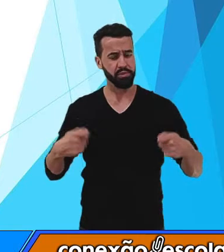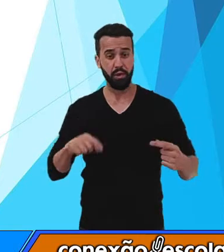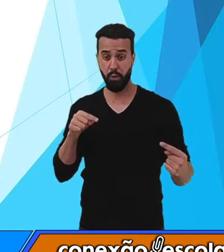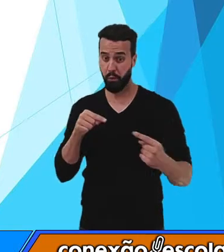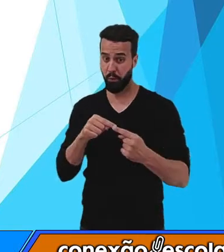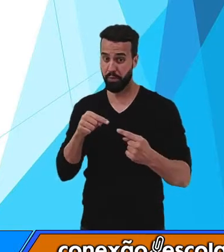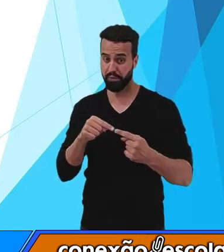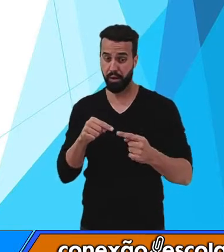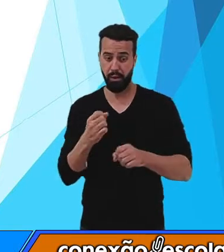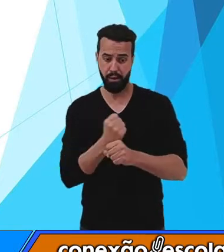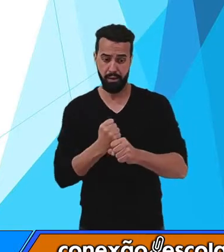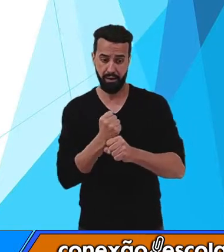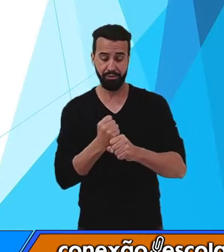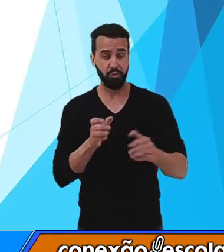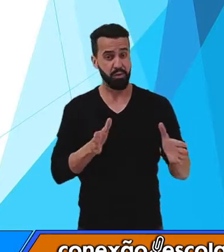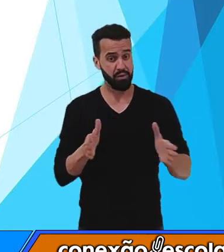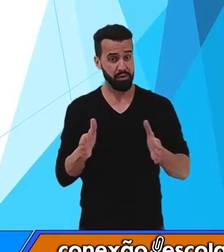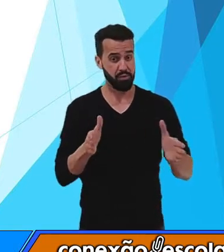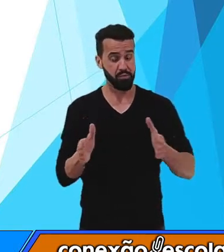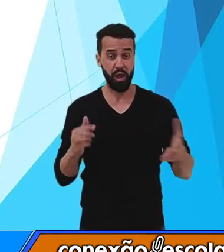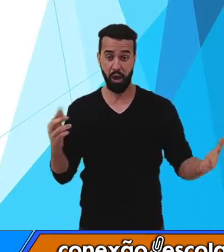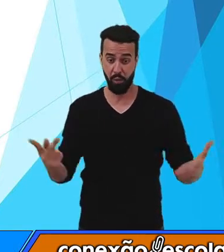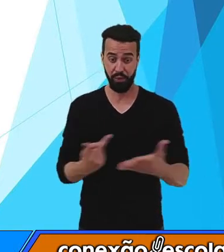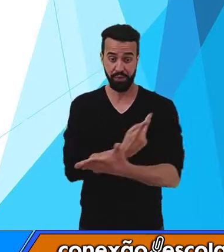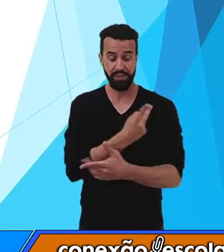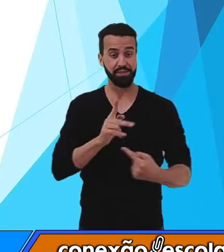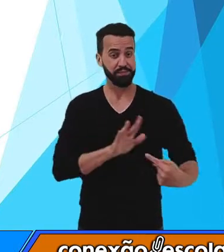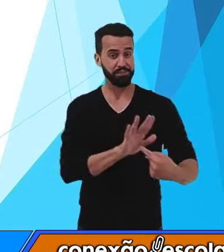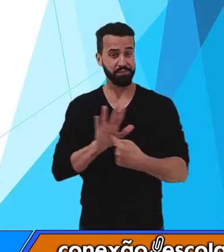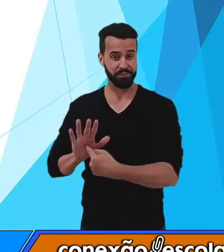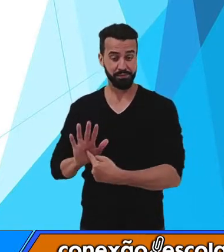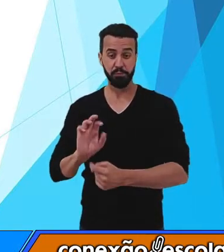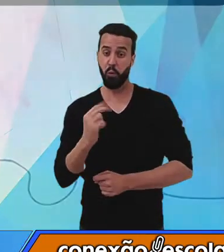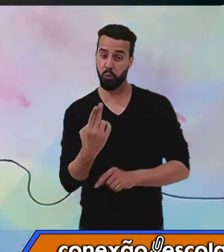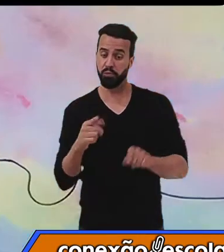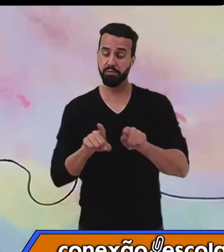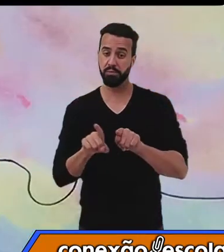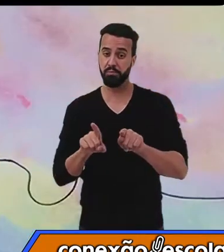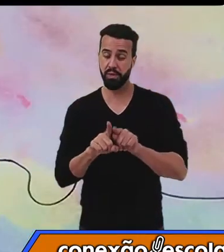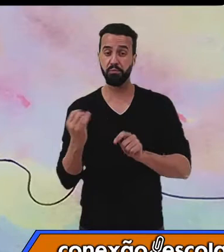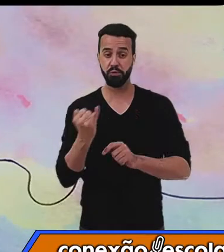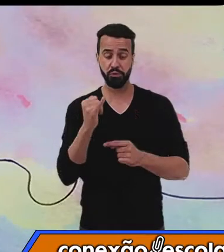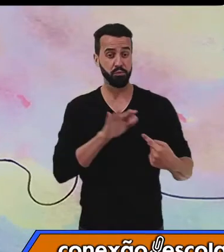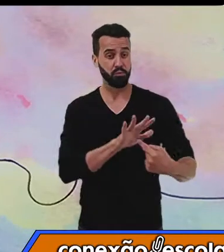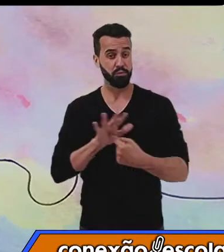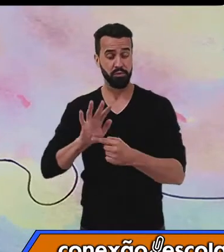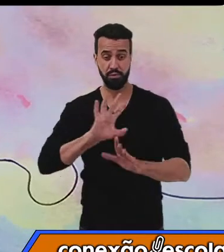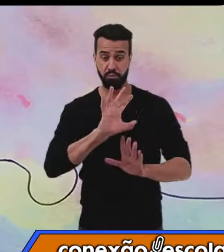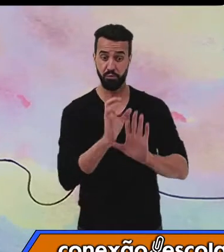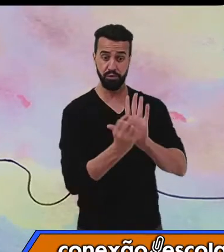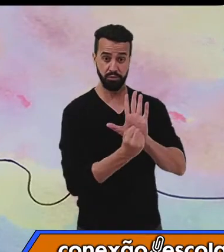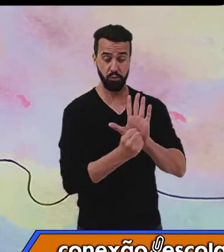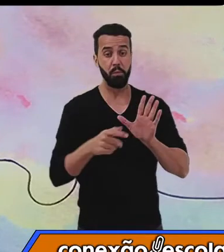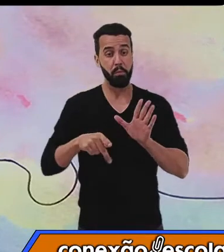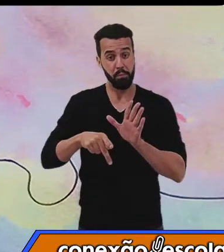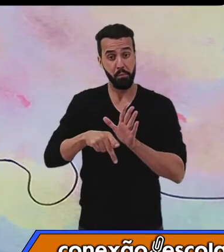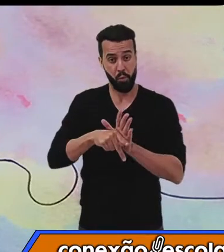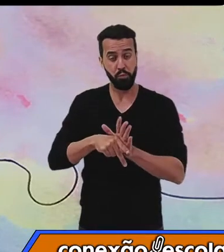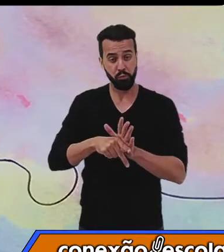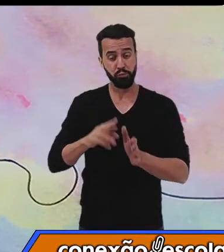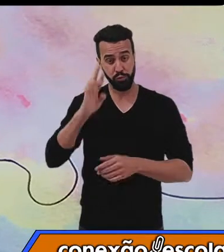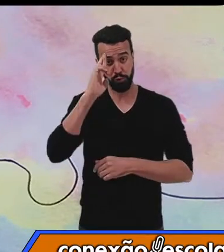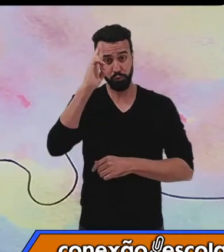a época em que acontece a ação ou com o simbolismo que o diretor queira dar a ela. E